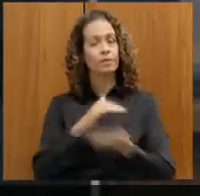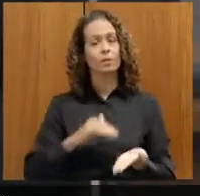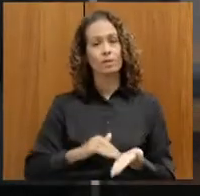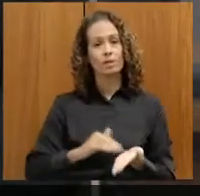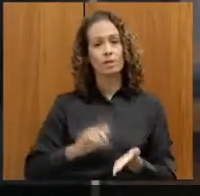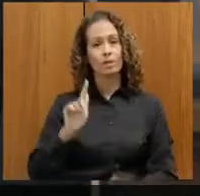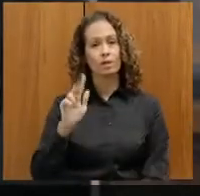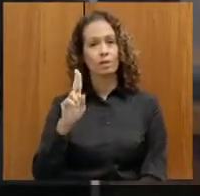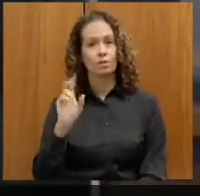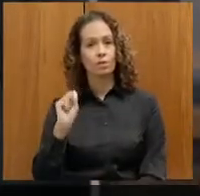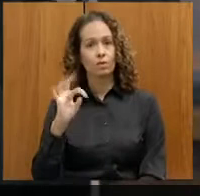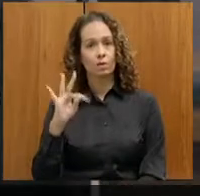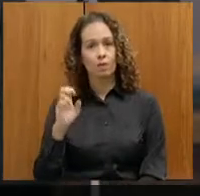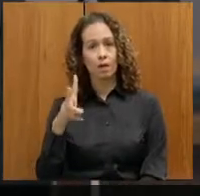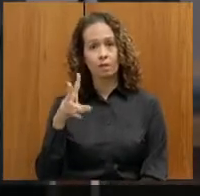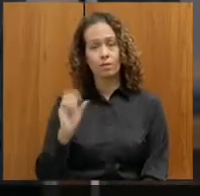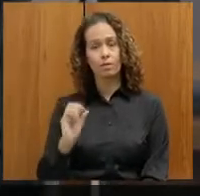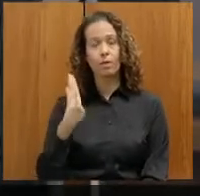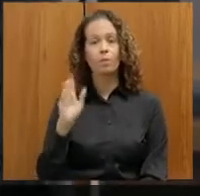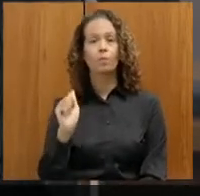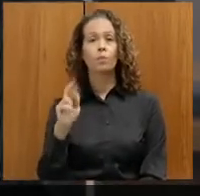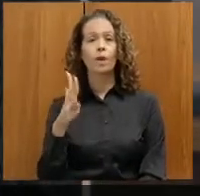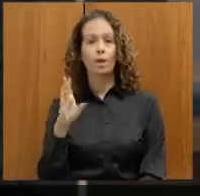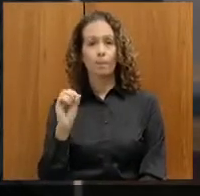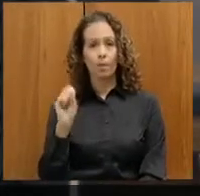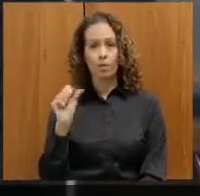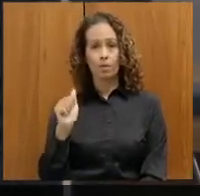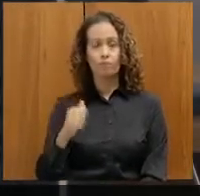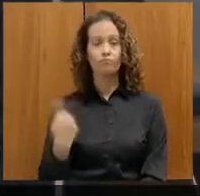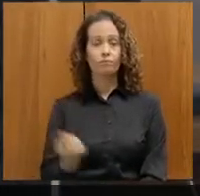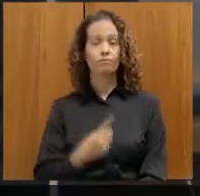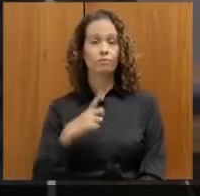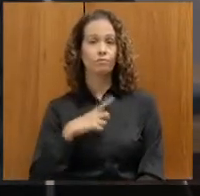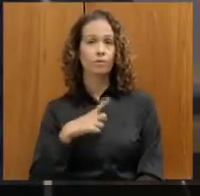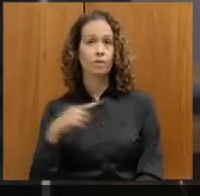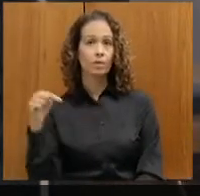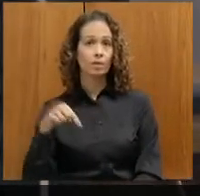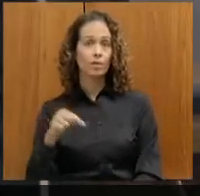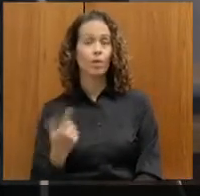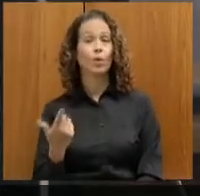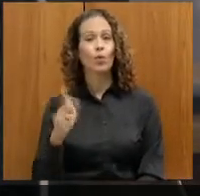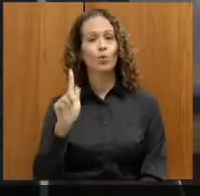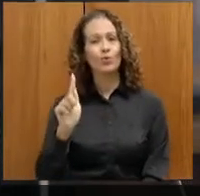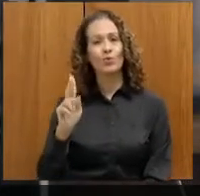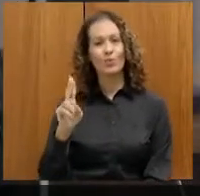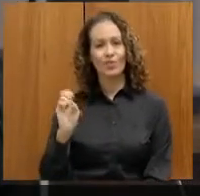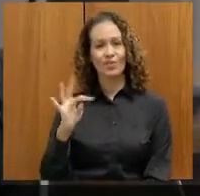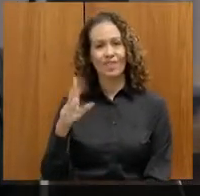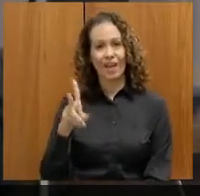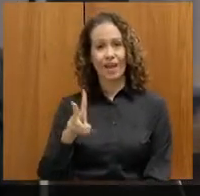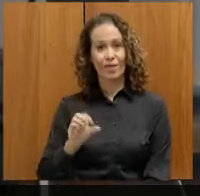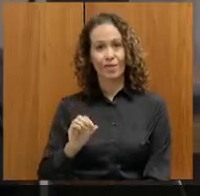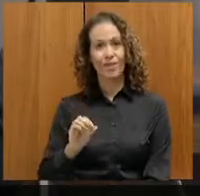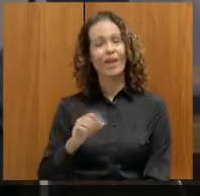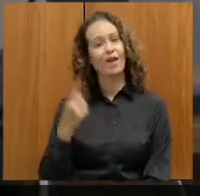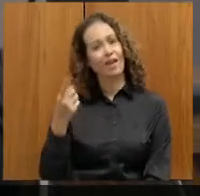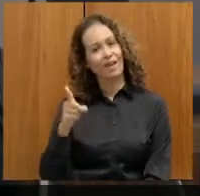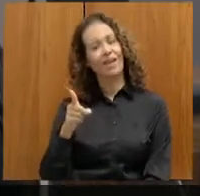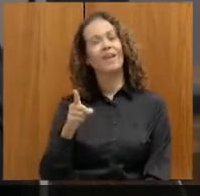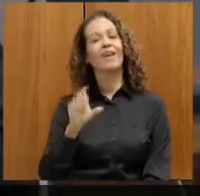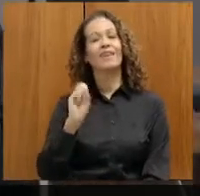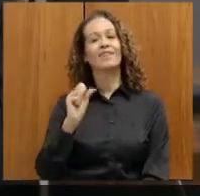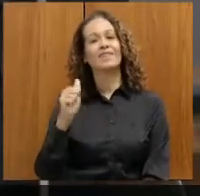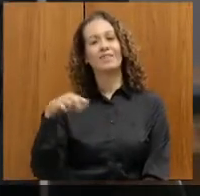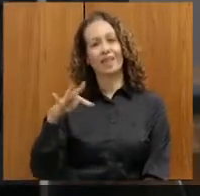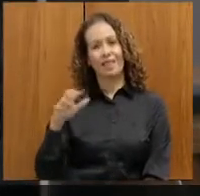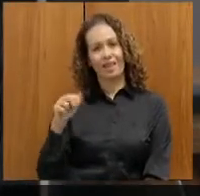Santana Gustavo Barbosa já que nós temos aqui também Gustavo Santana logo ali Nossa deputada é